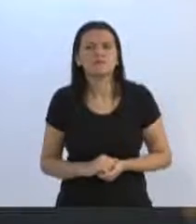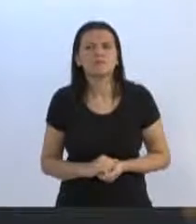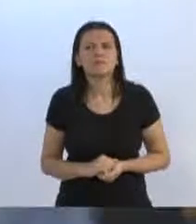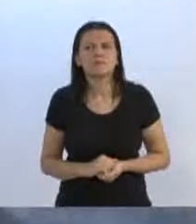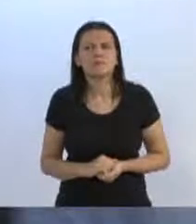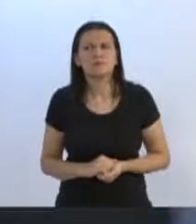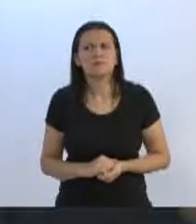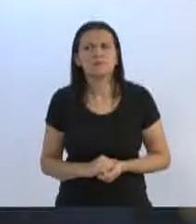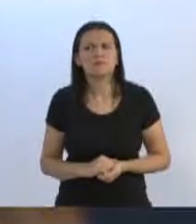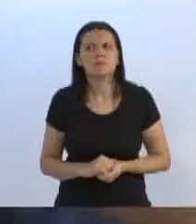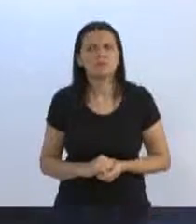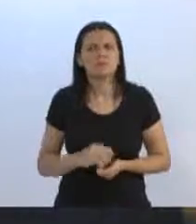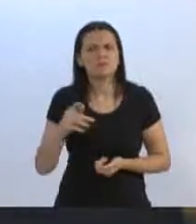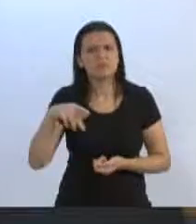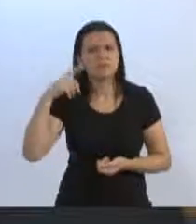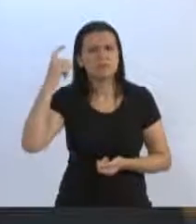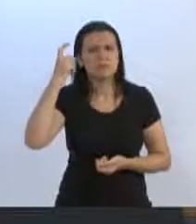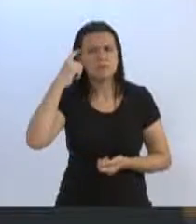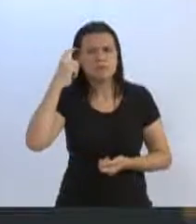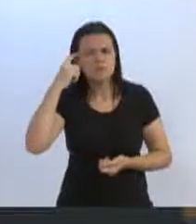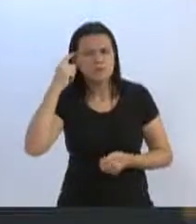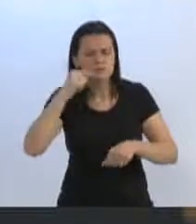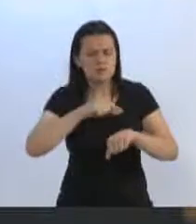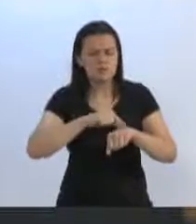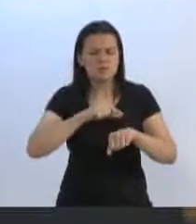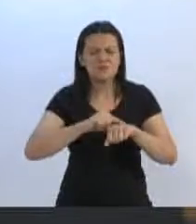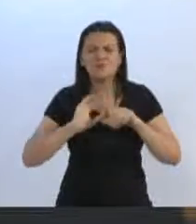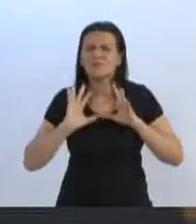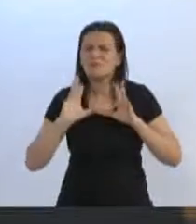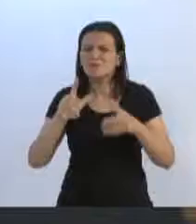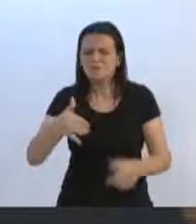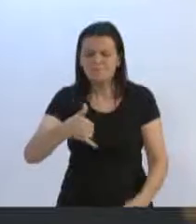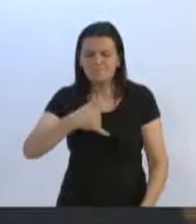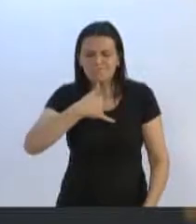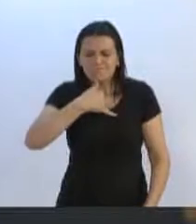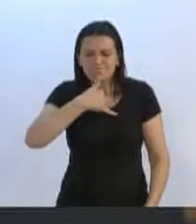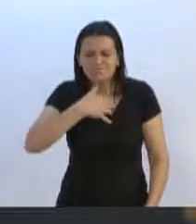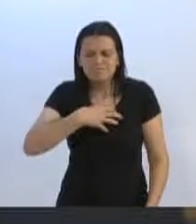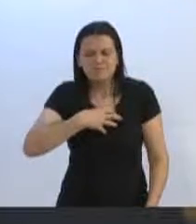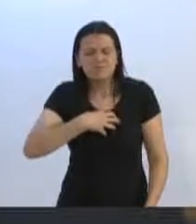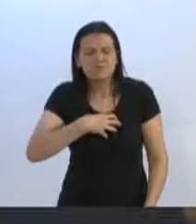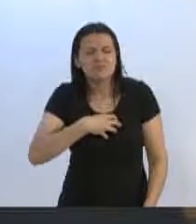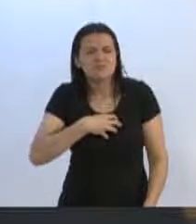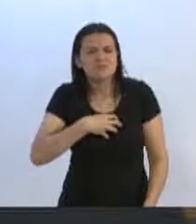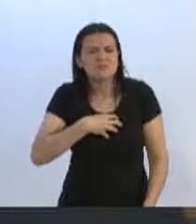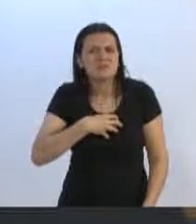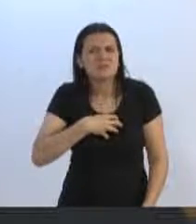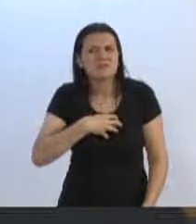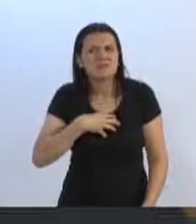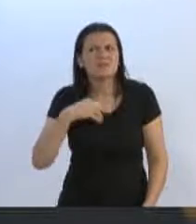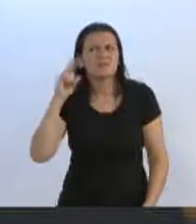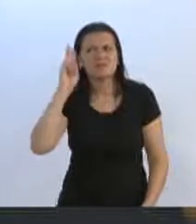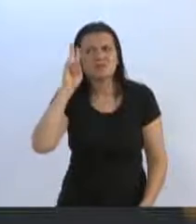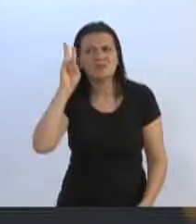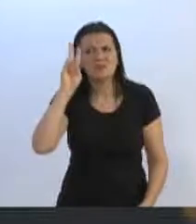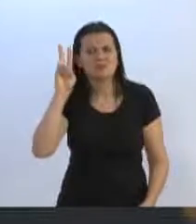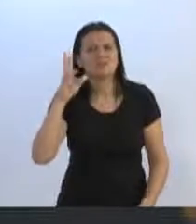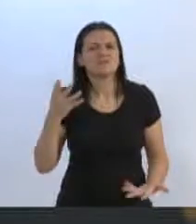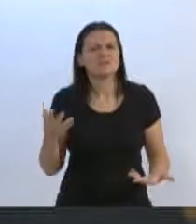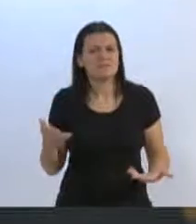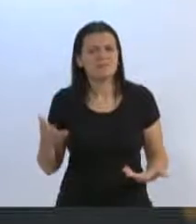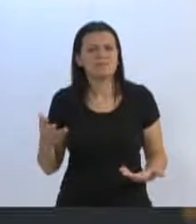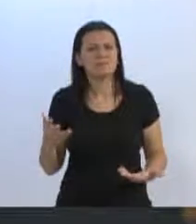pelo seu raciocínio nesse momento em que todos lamentamos um episódio cruel da nossa história. Um